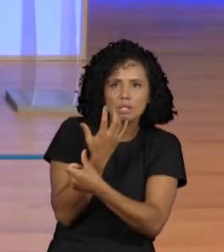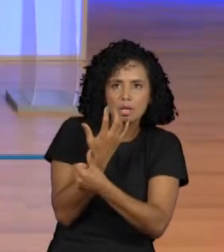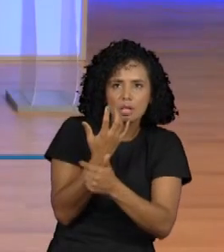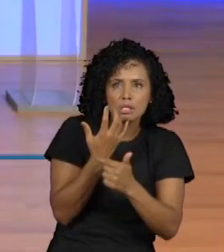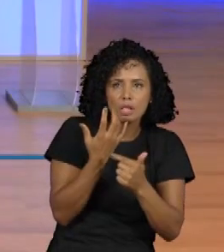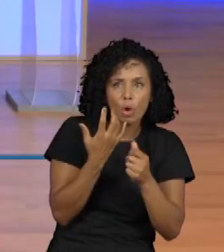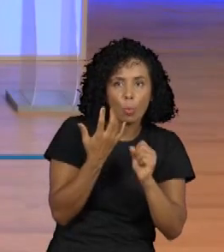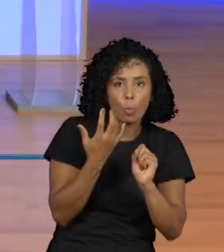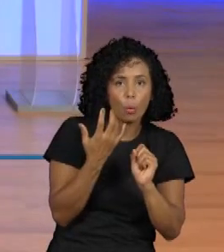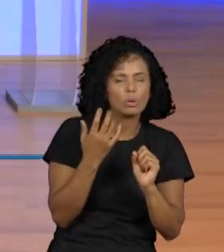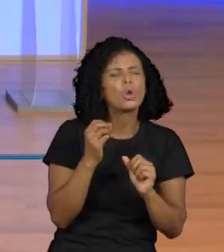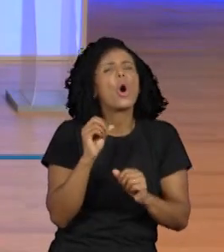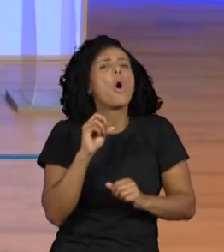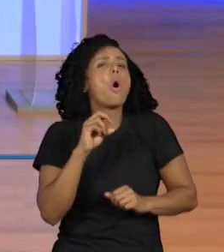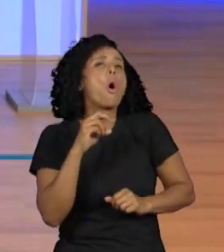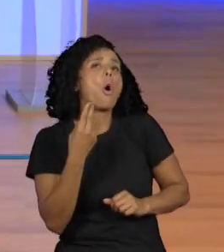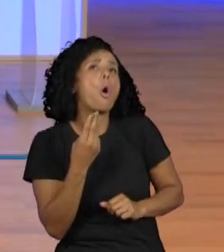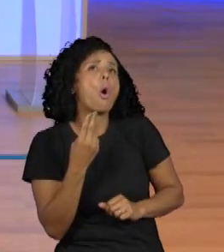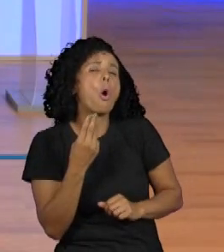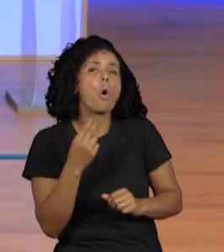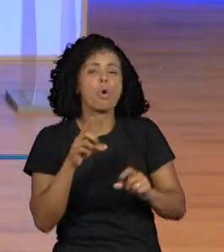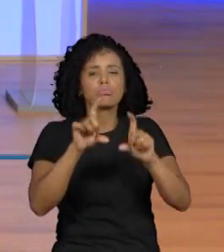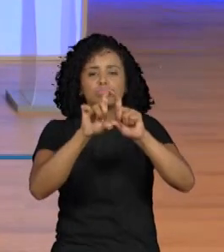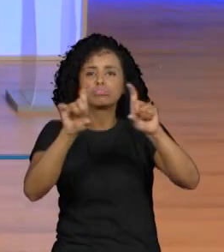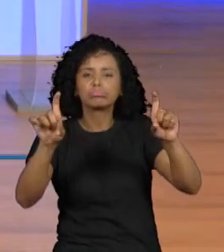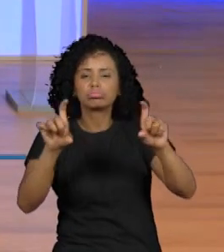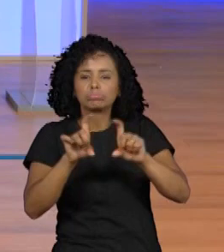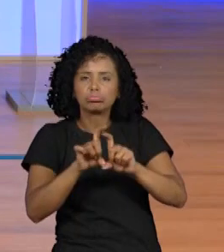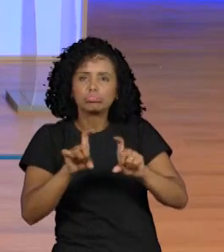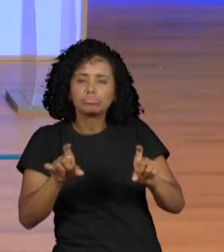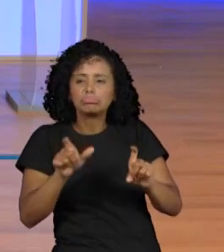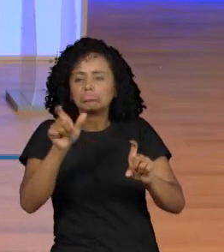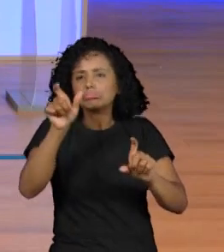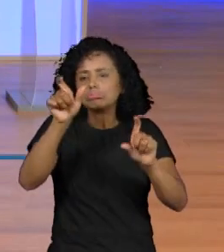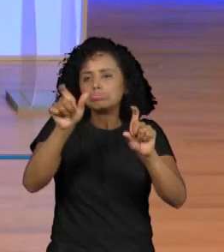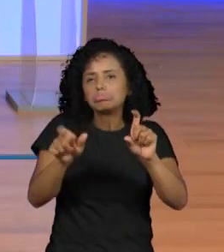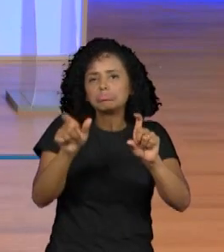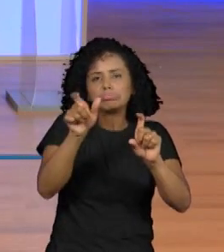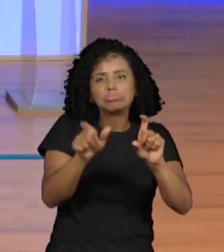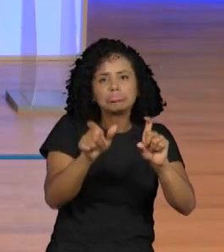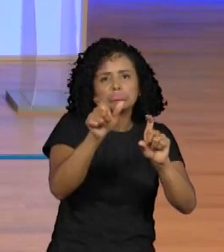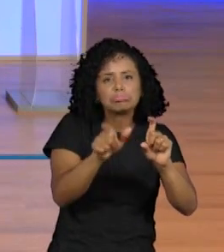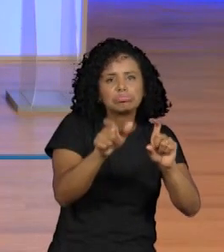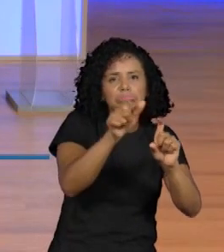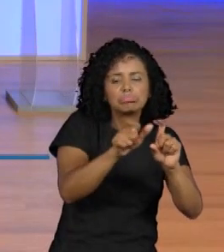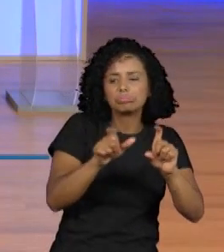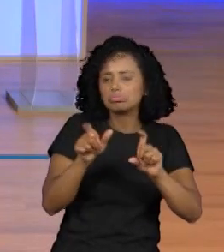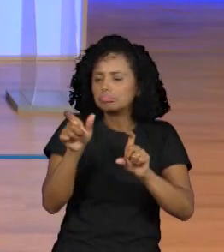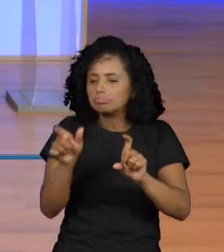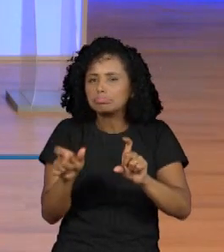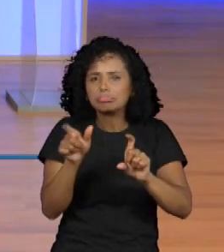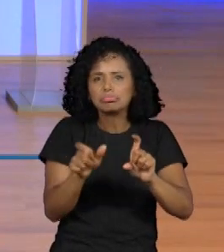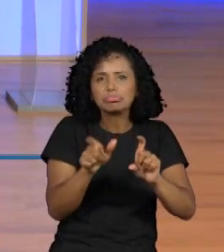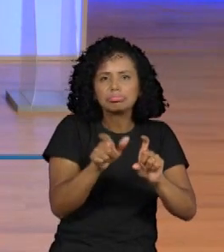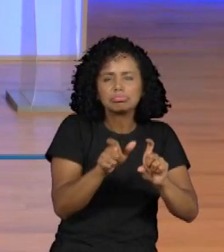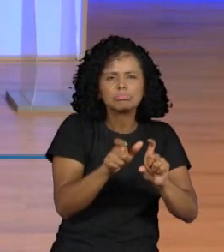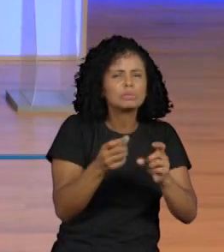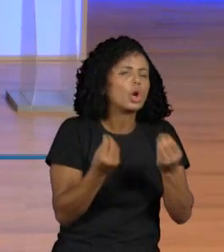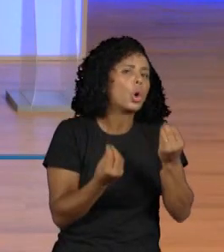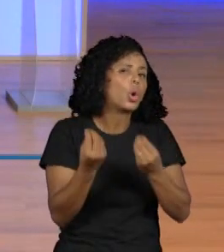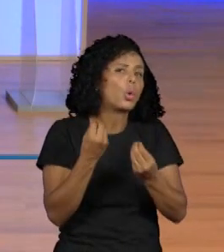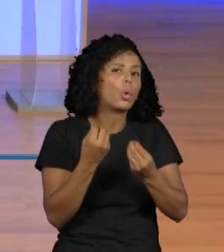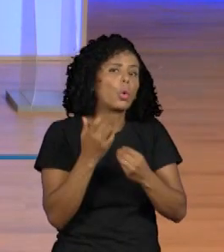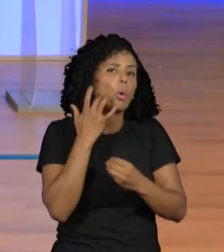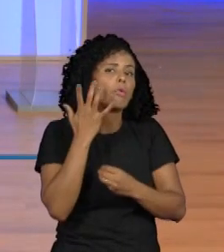depende muito também da disposição que aparecem aí. No caso, o objeto, não é, de contagem, nesse caso são